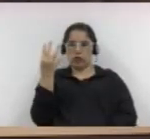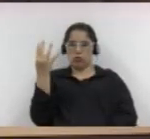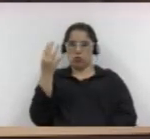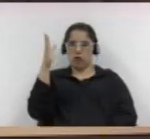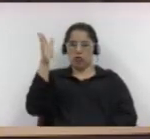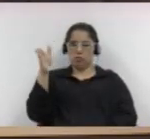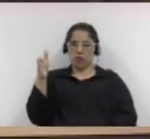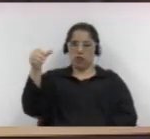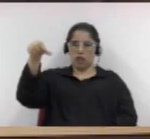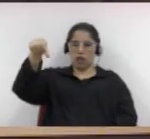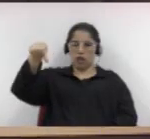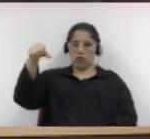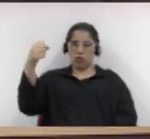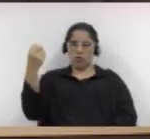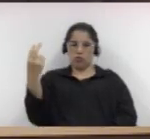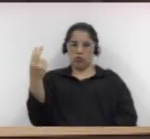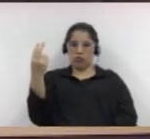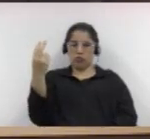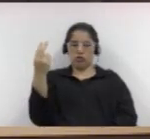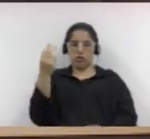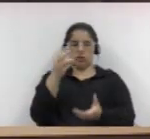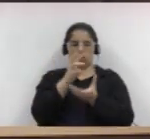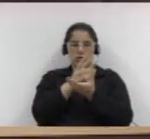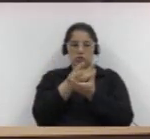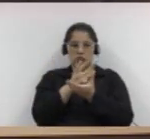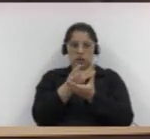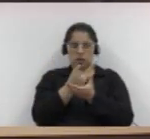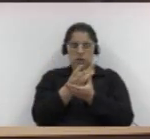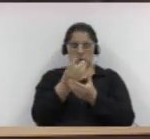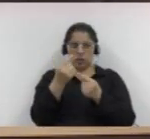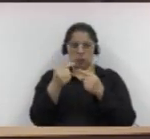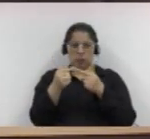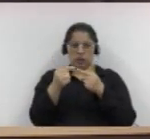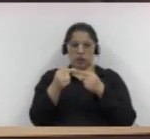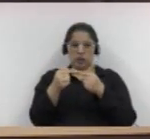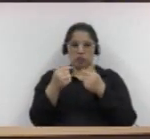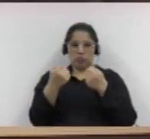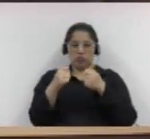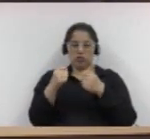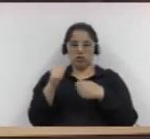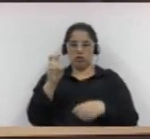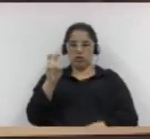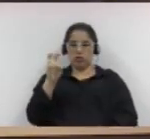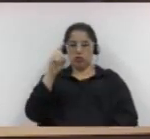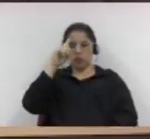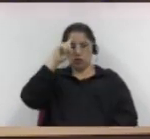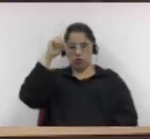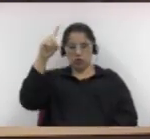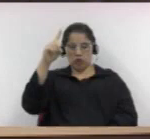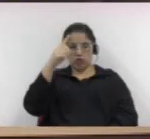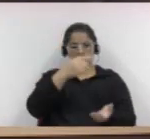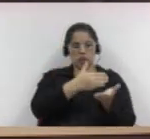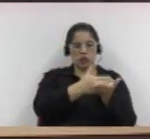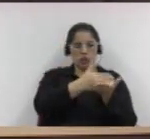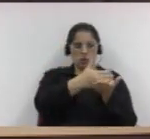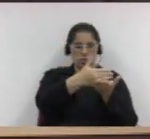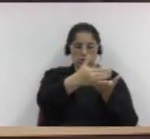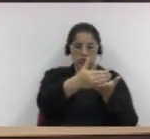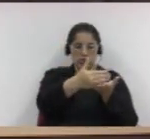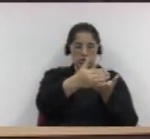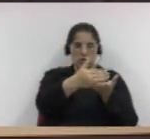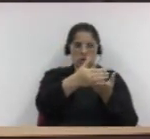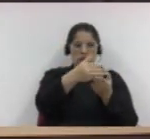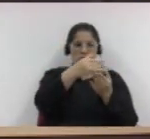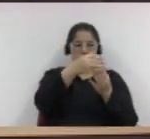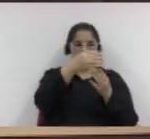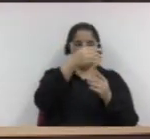44/92, Regimento Interno da Câmara Municipal de Limeira, por um período de 5 dias a partir de 25 do mês de agosto do